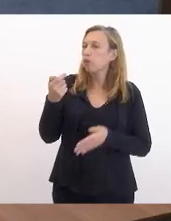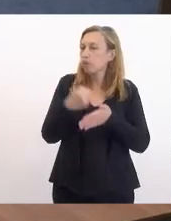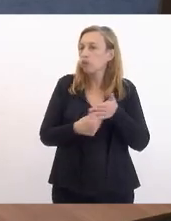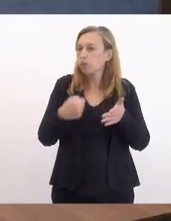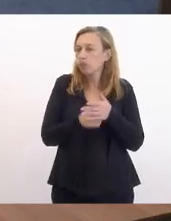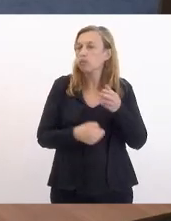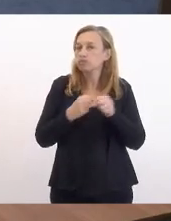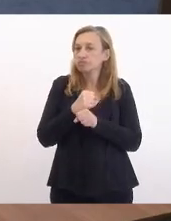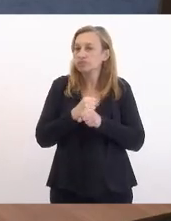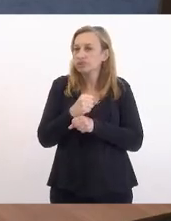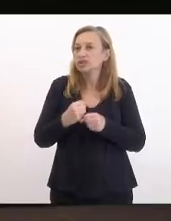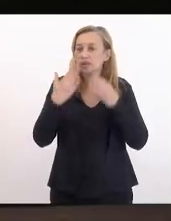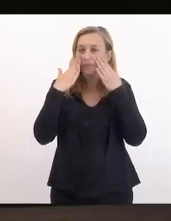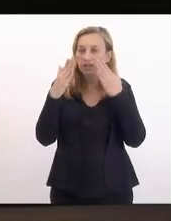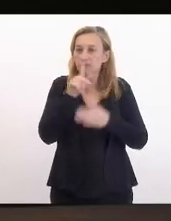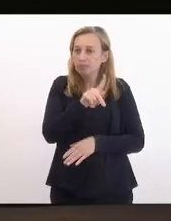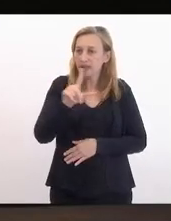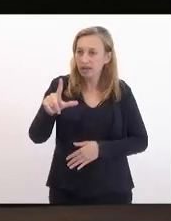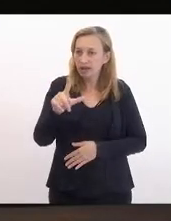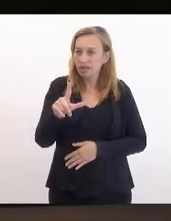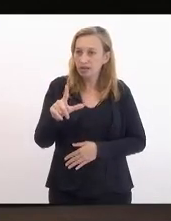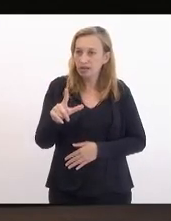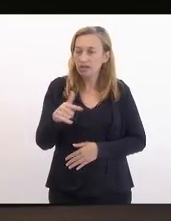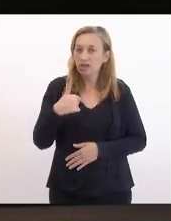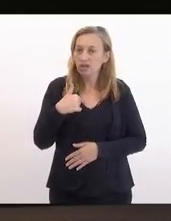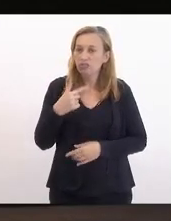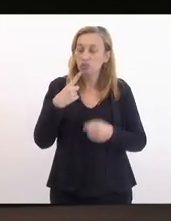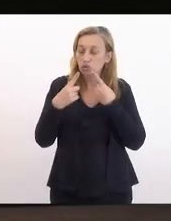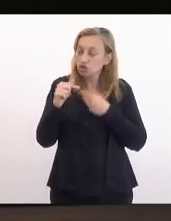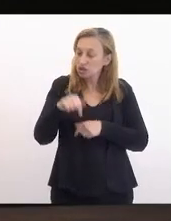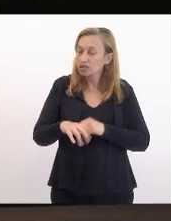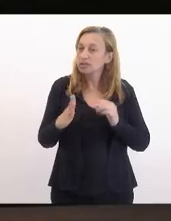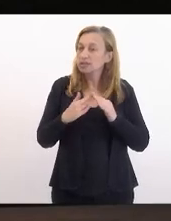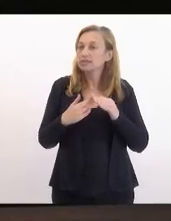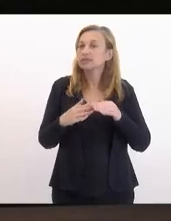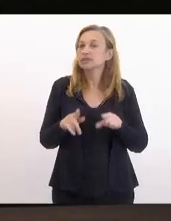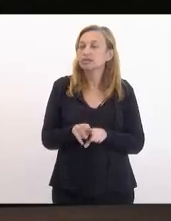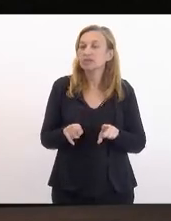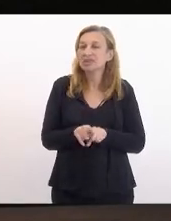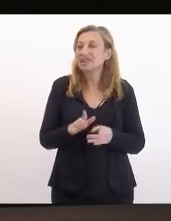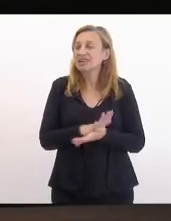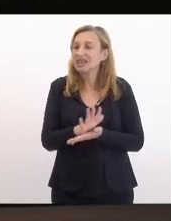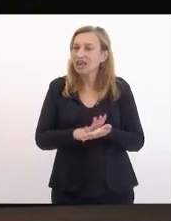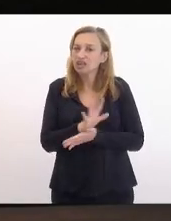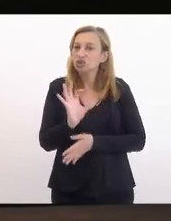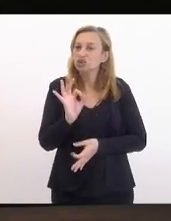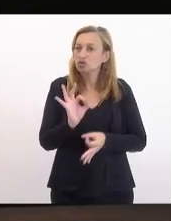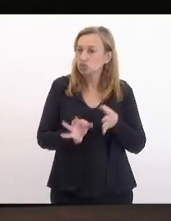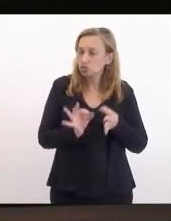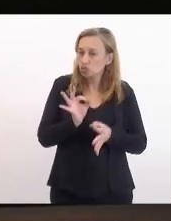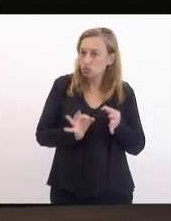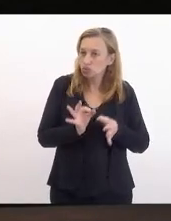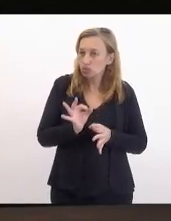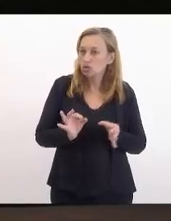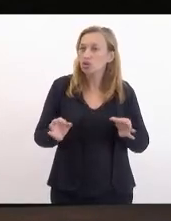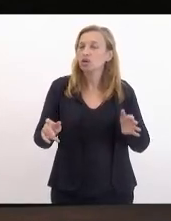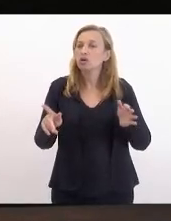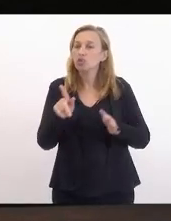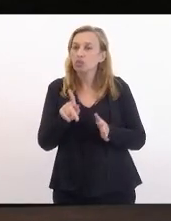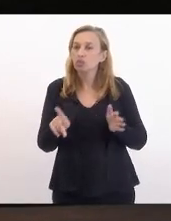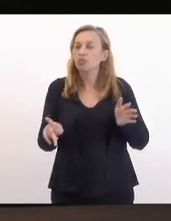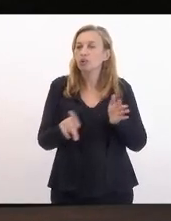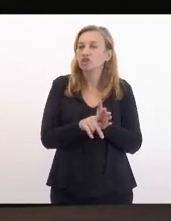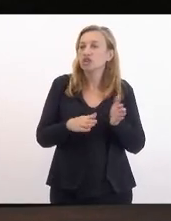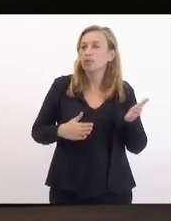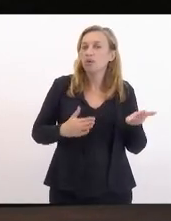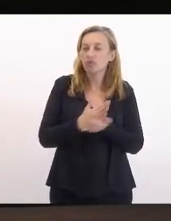quando você apresentado esse pele foi amplamente discutido aqui na sua casa então Nada mais justo viu que o projeto seja aprovado